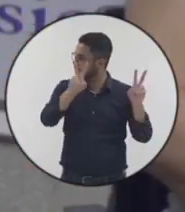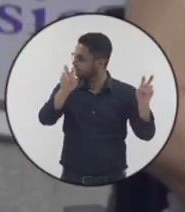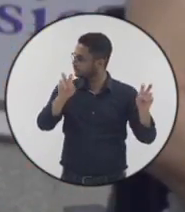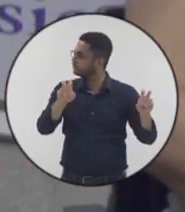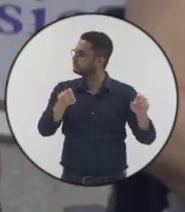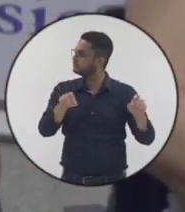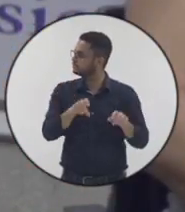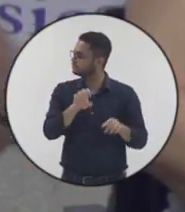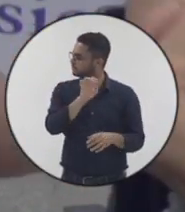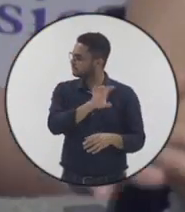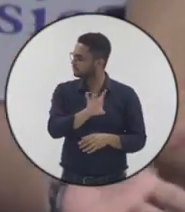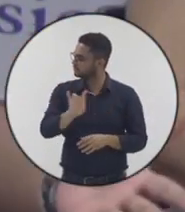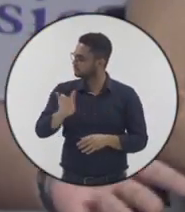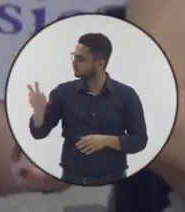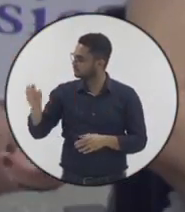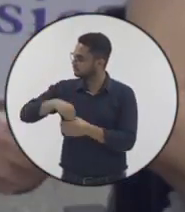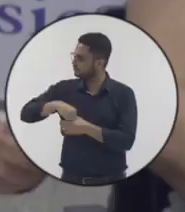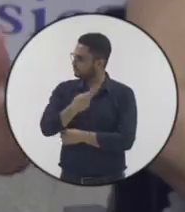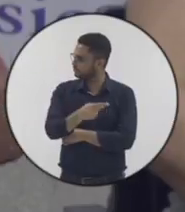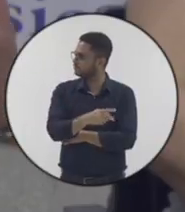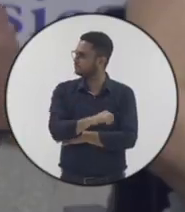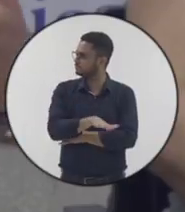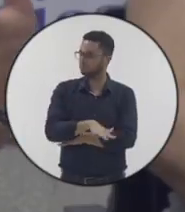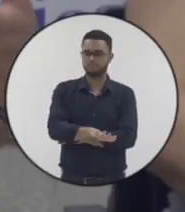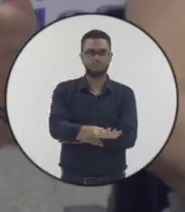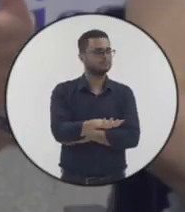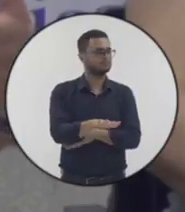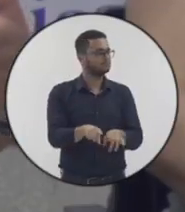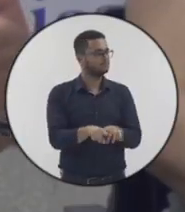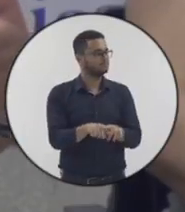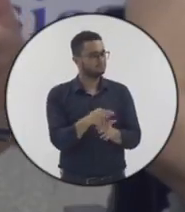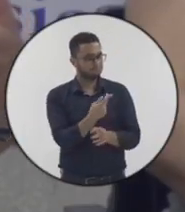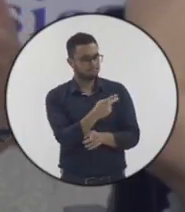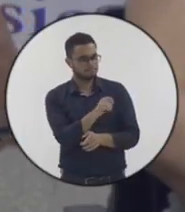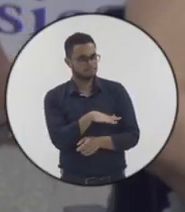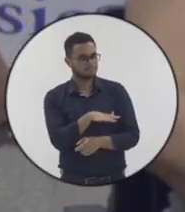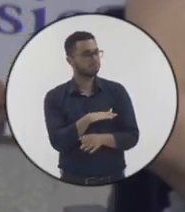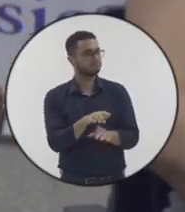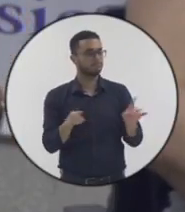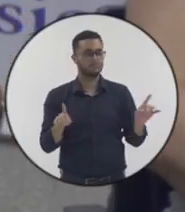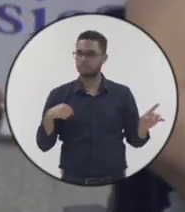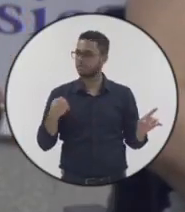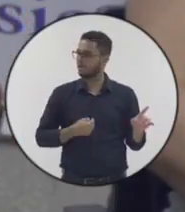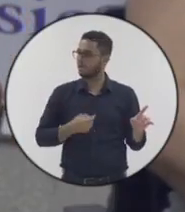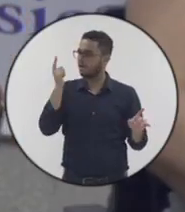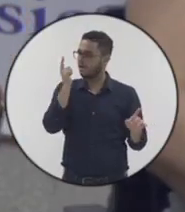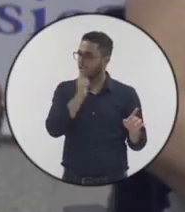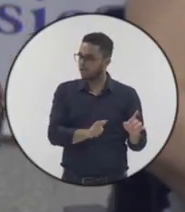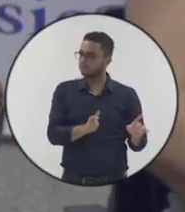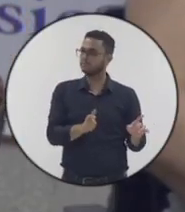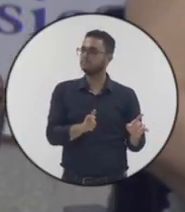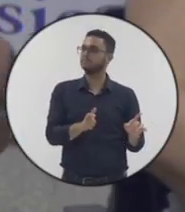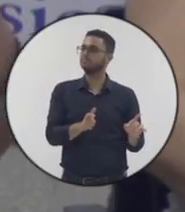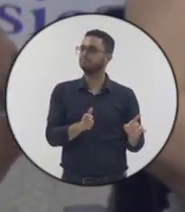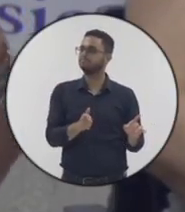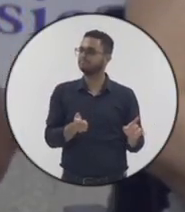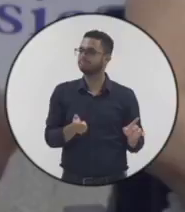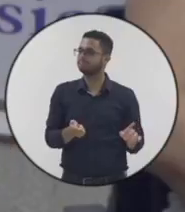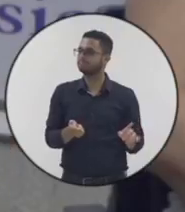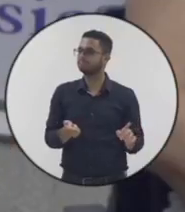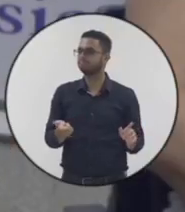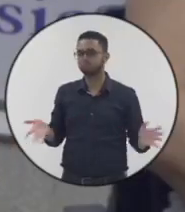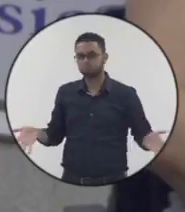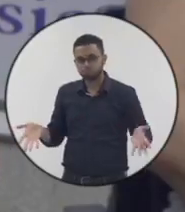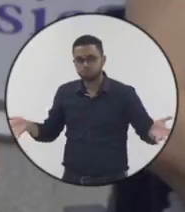uma dentro do seu contexto ou dentro do seu recorte, mas que a gente possa minimamente fazer com